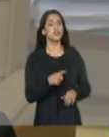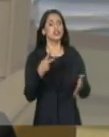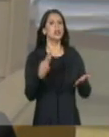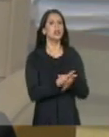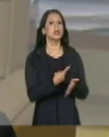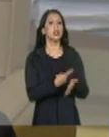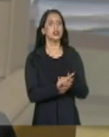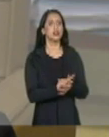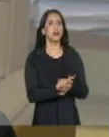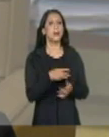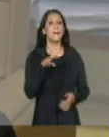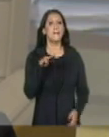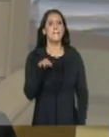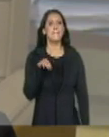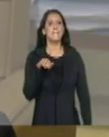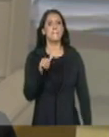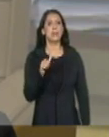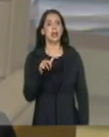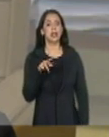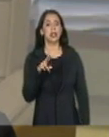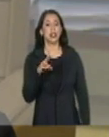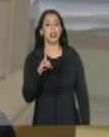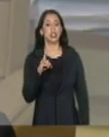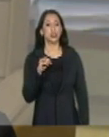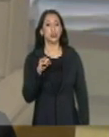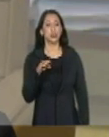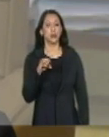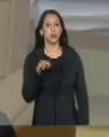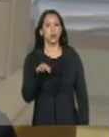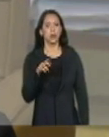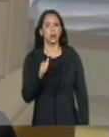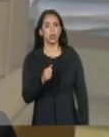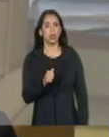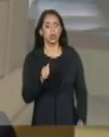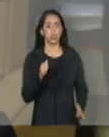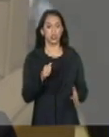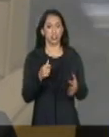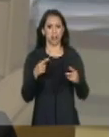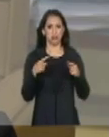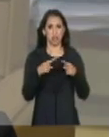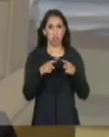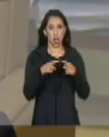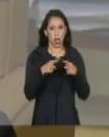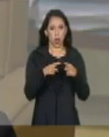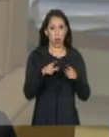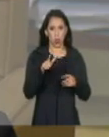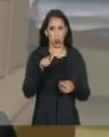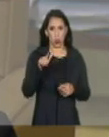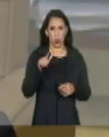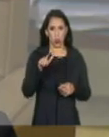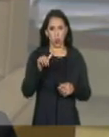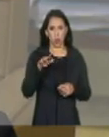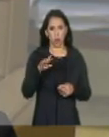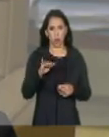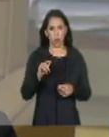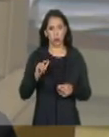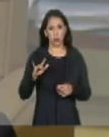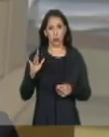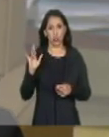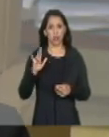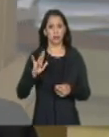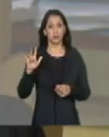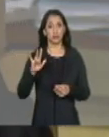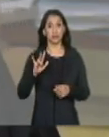o Maradona, ligado ao Lula. Mas vê se você faz a sorrelfa, as escondidas, para que